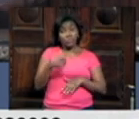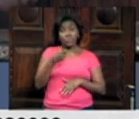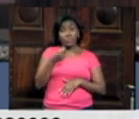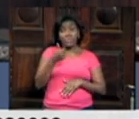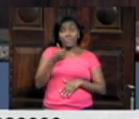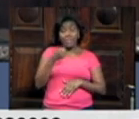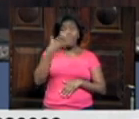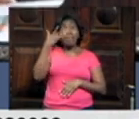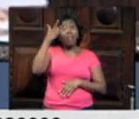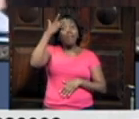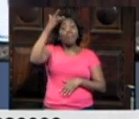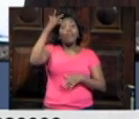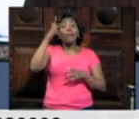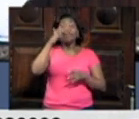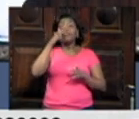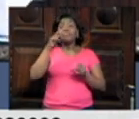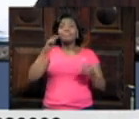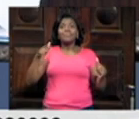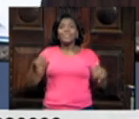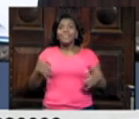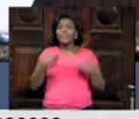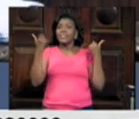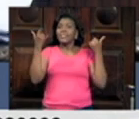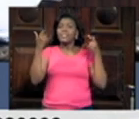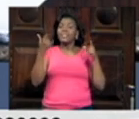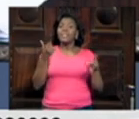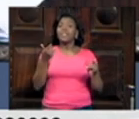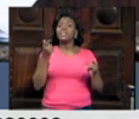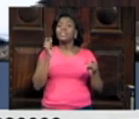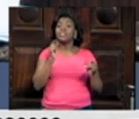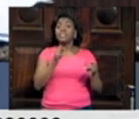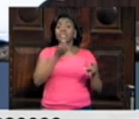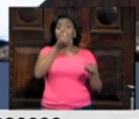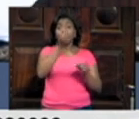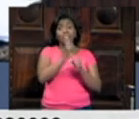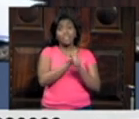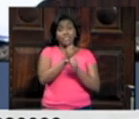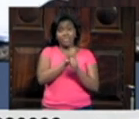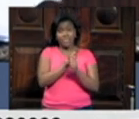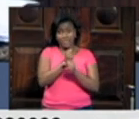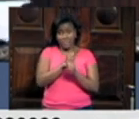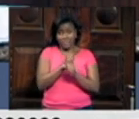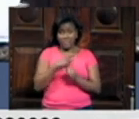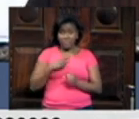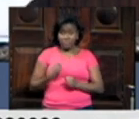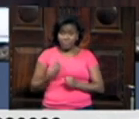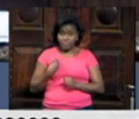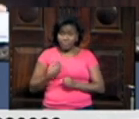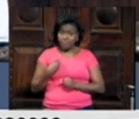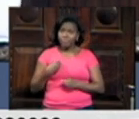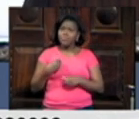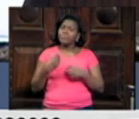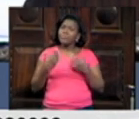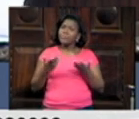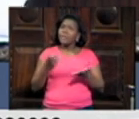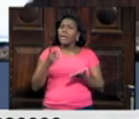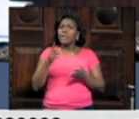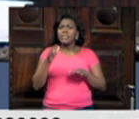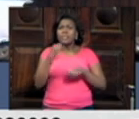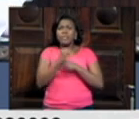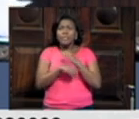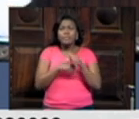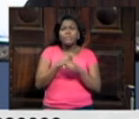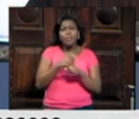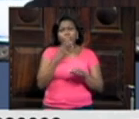estará fazendo aniversário e comemorando aí 6 anos de existência. E quando nós navegamos na